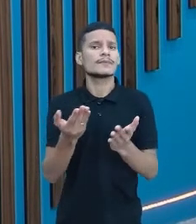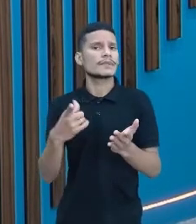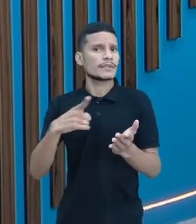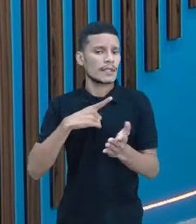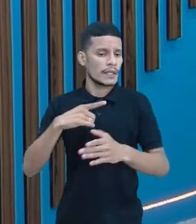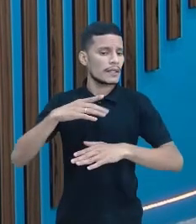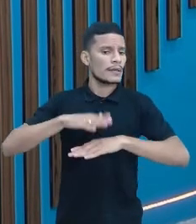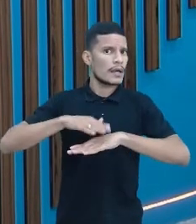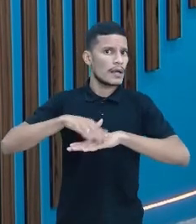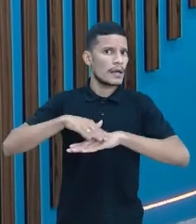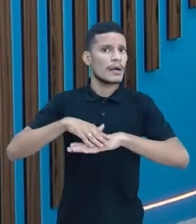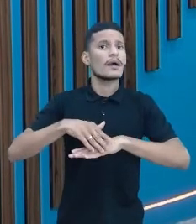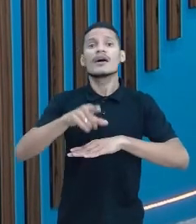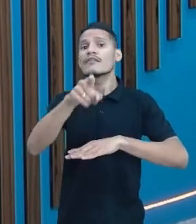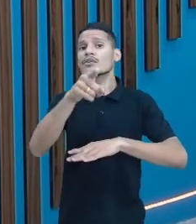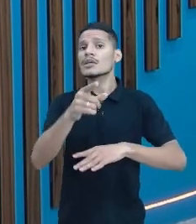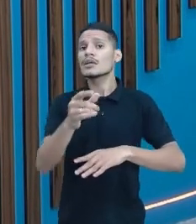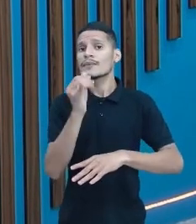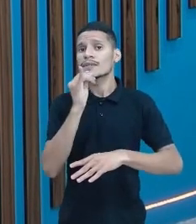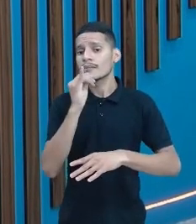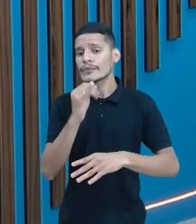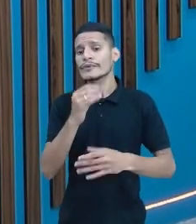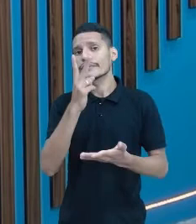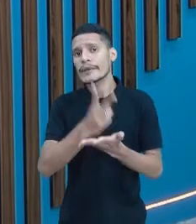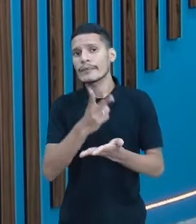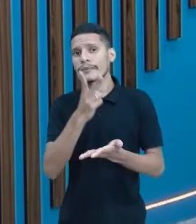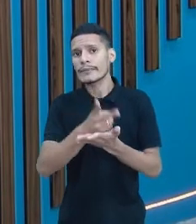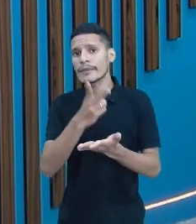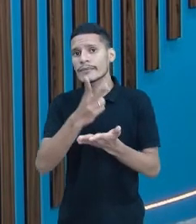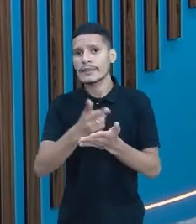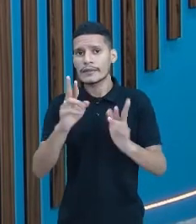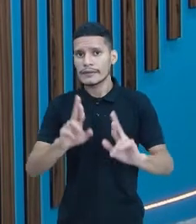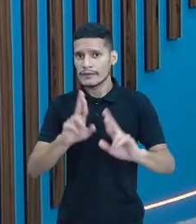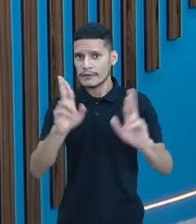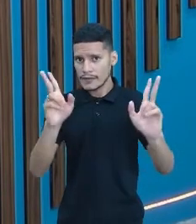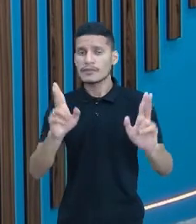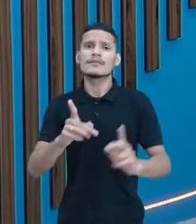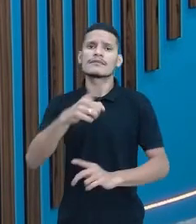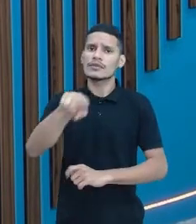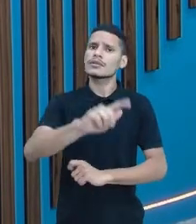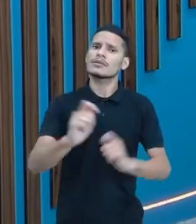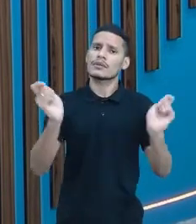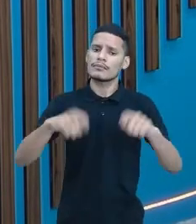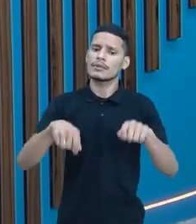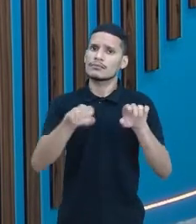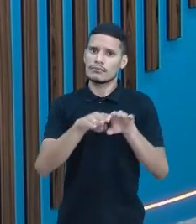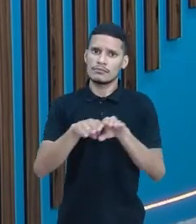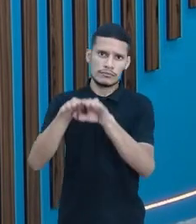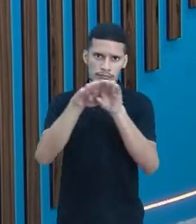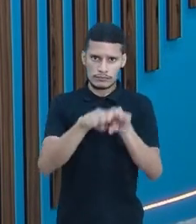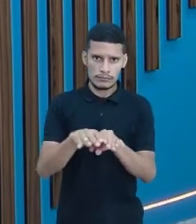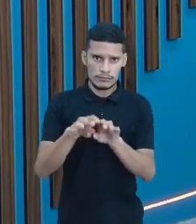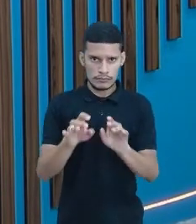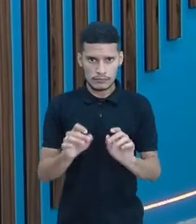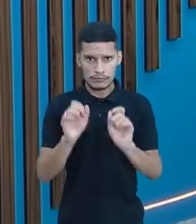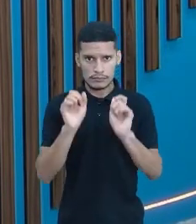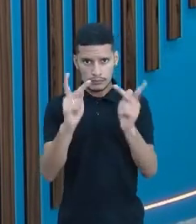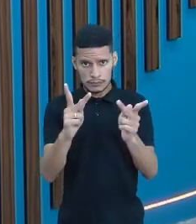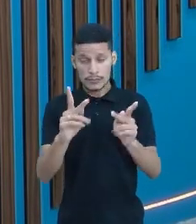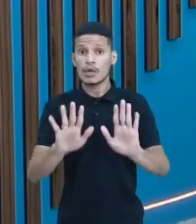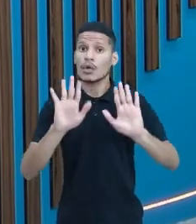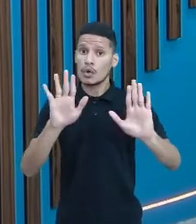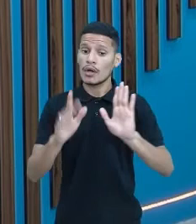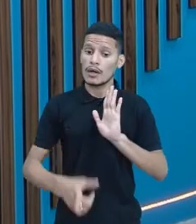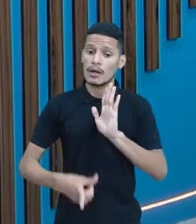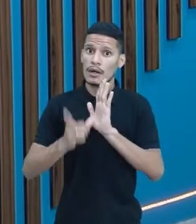algumas situações onde você, ao invés de fazer cada vez de uma forma diferente, você consegue padronizar, tá certo? Então, antes